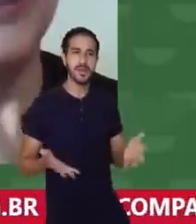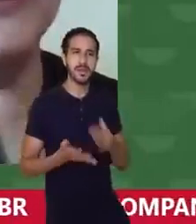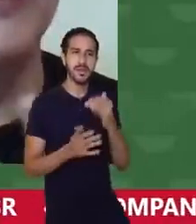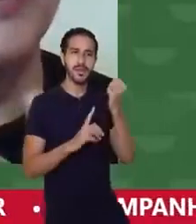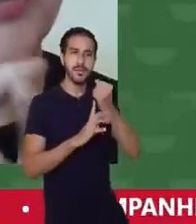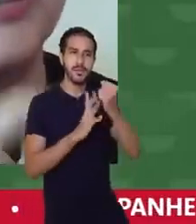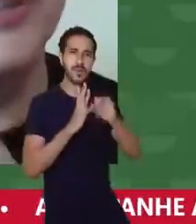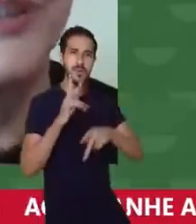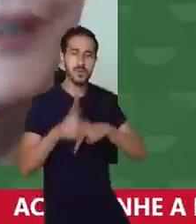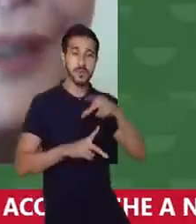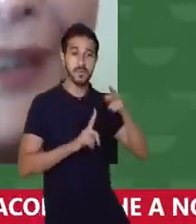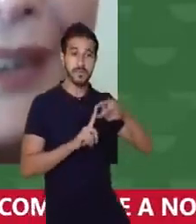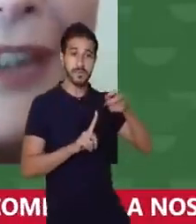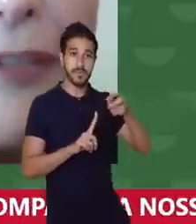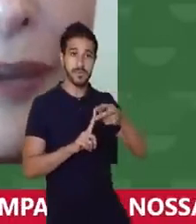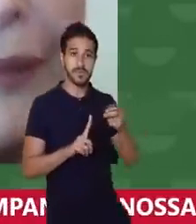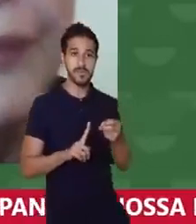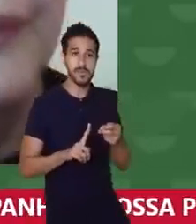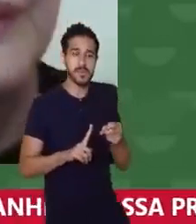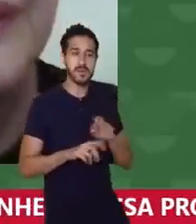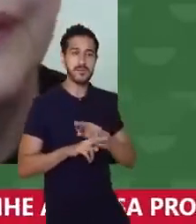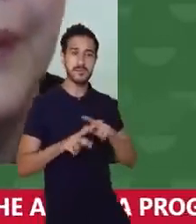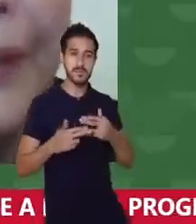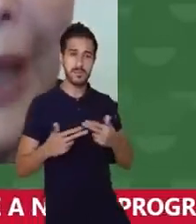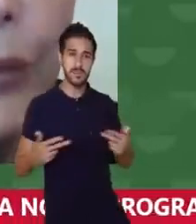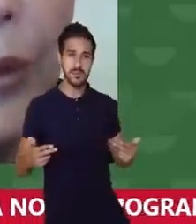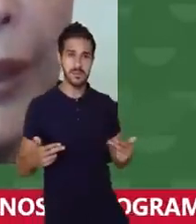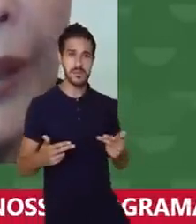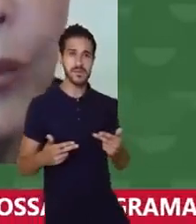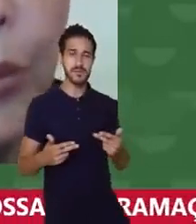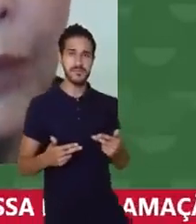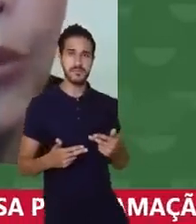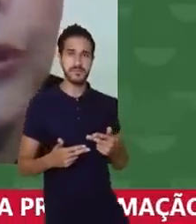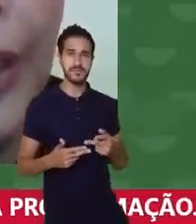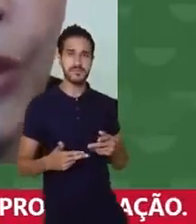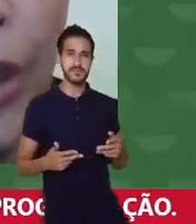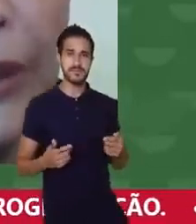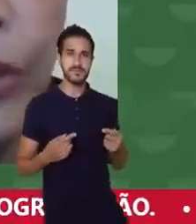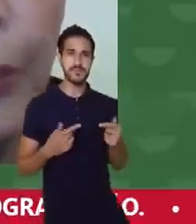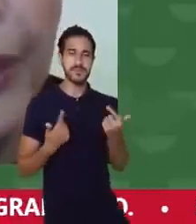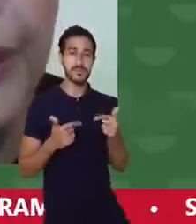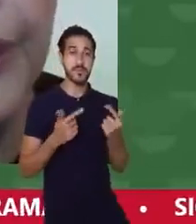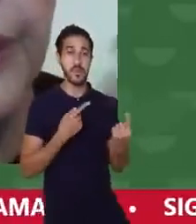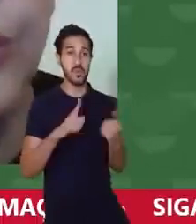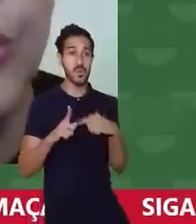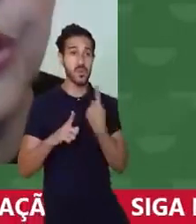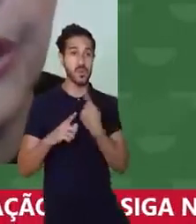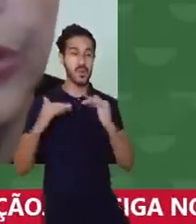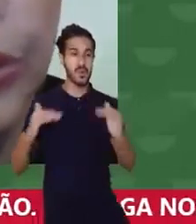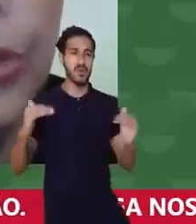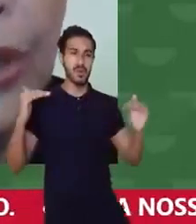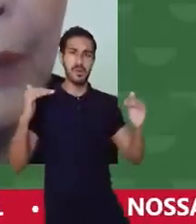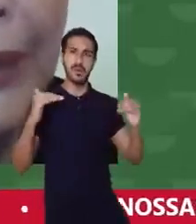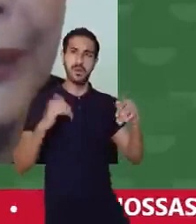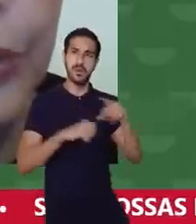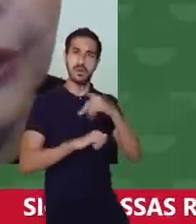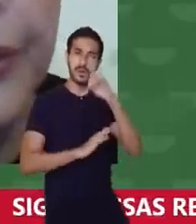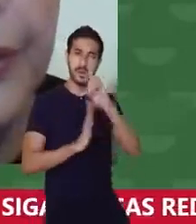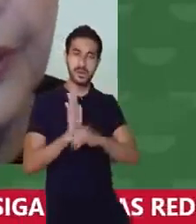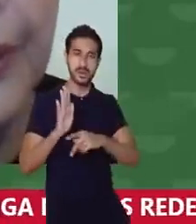morticínio de população indígena, enfim, atuando contra a nossa soberania, os direitos